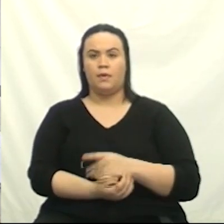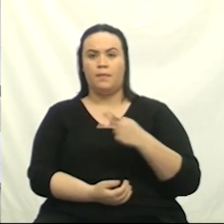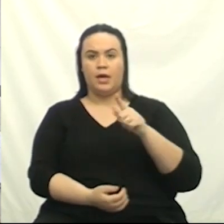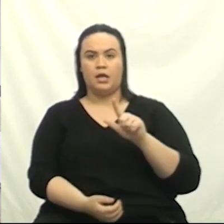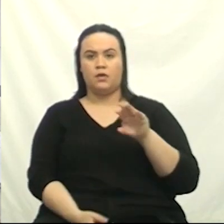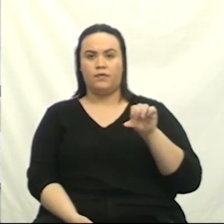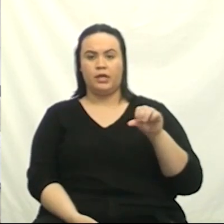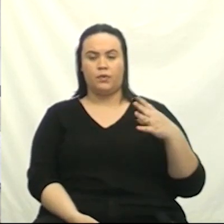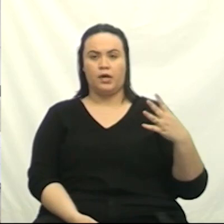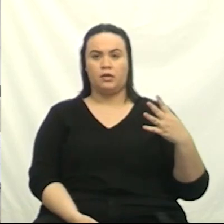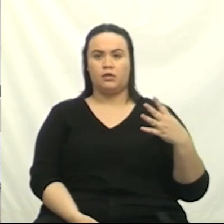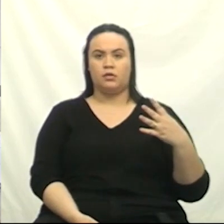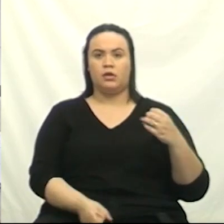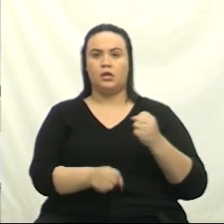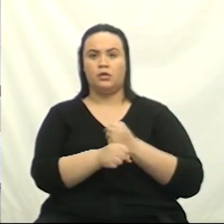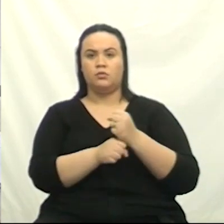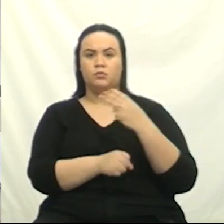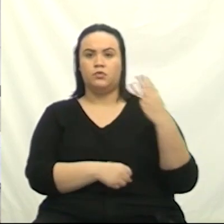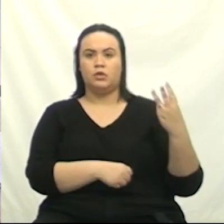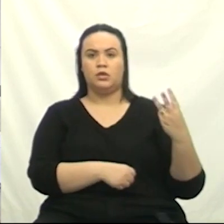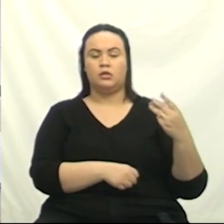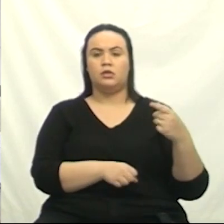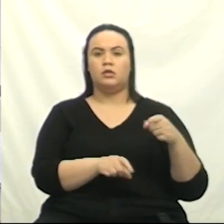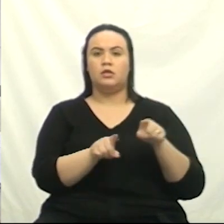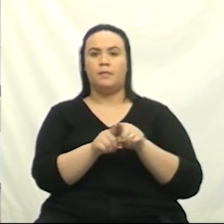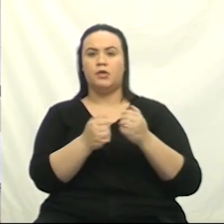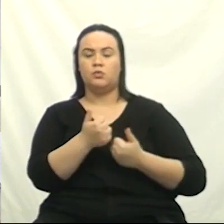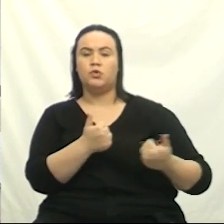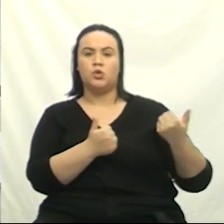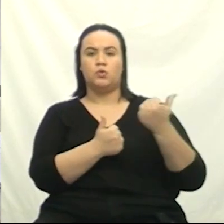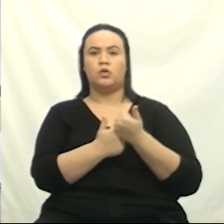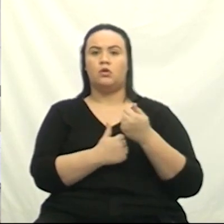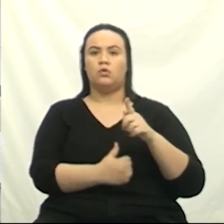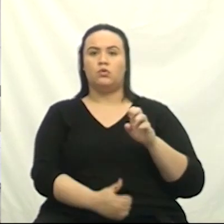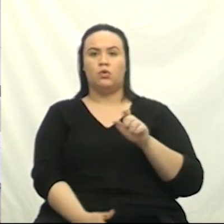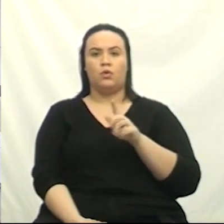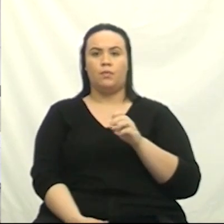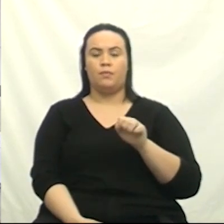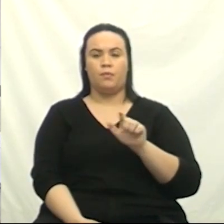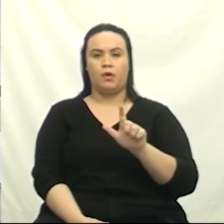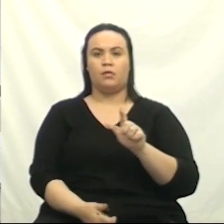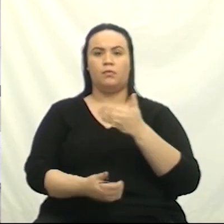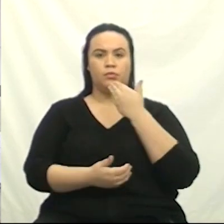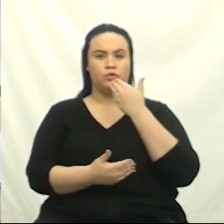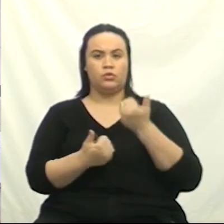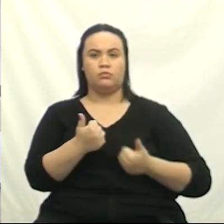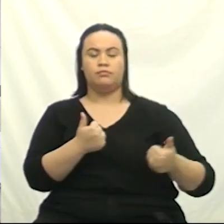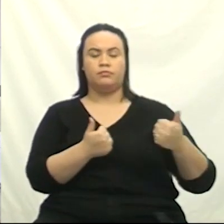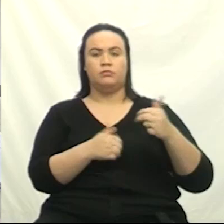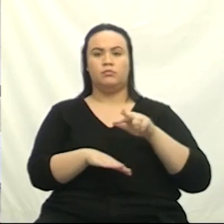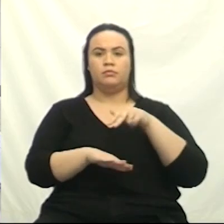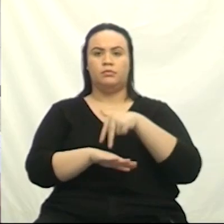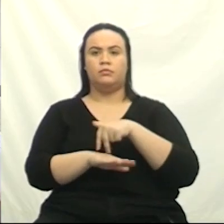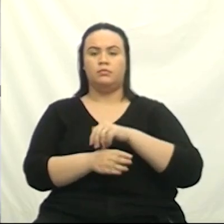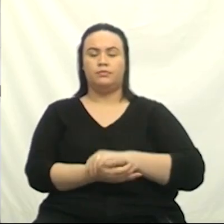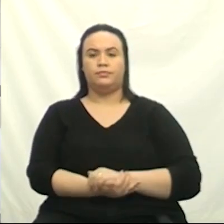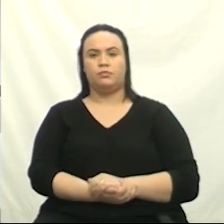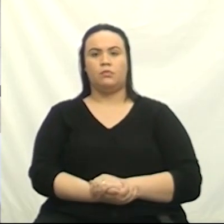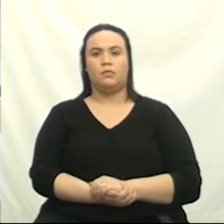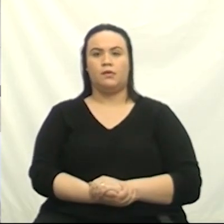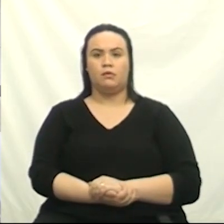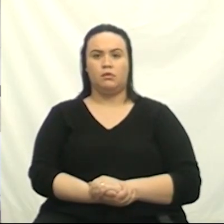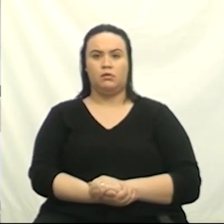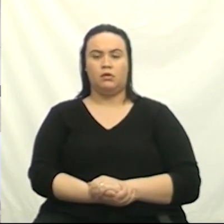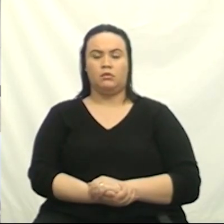94 barra 2023 e do seu substitutivo global questão de ordem senhor presidente questão de ordem cedida ao líder